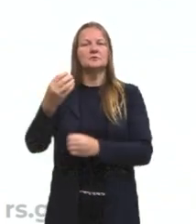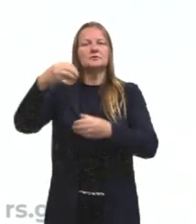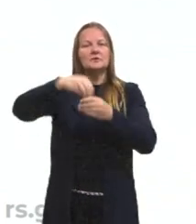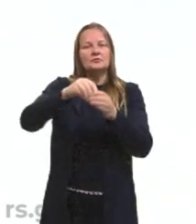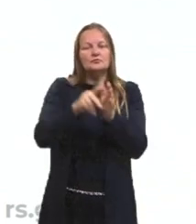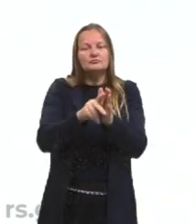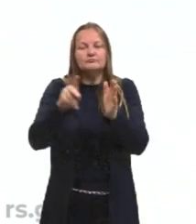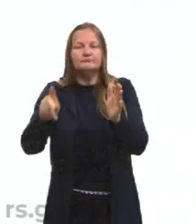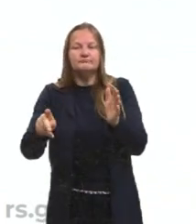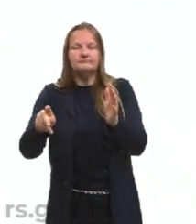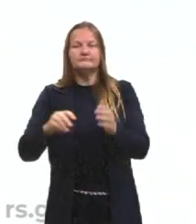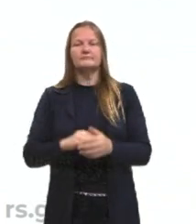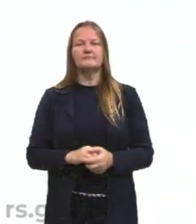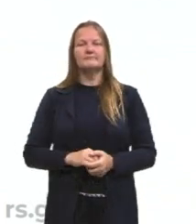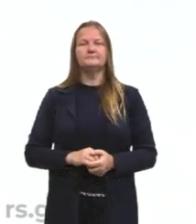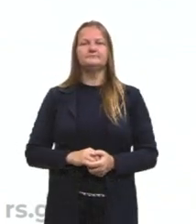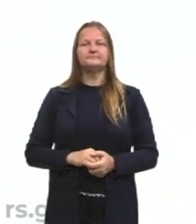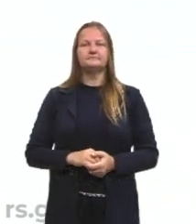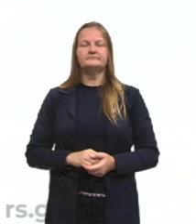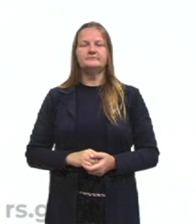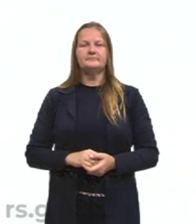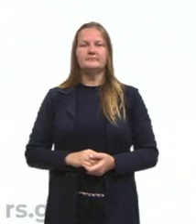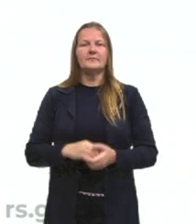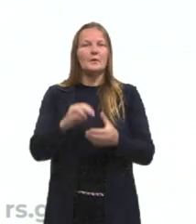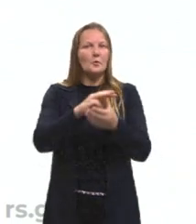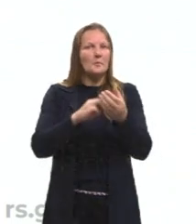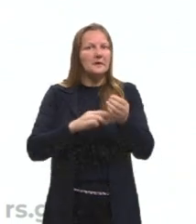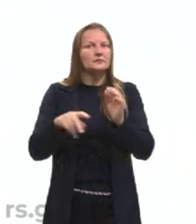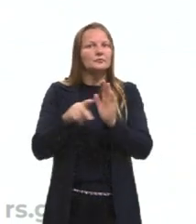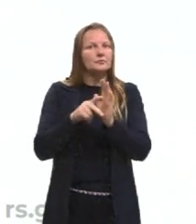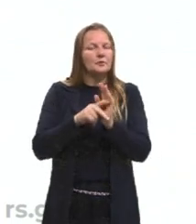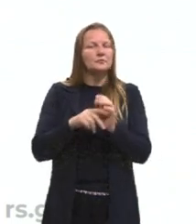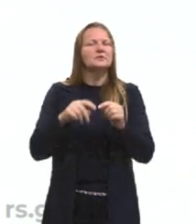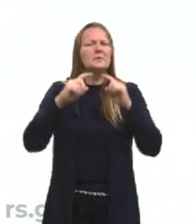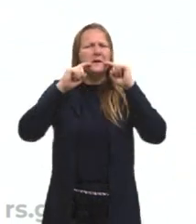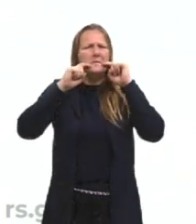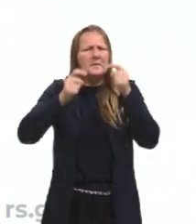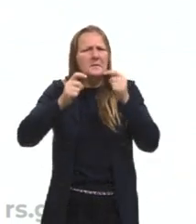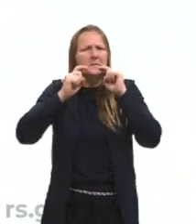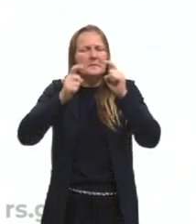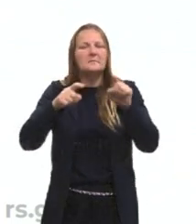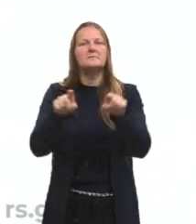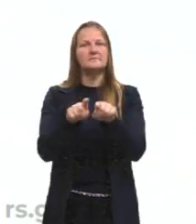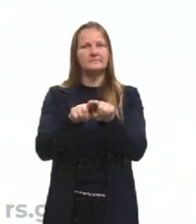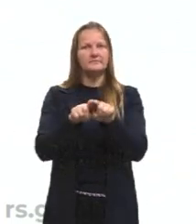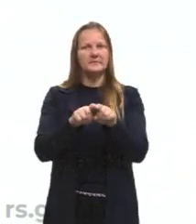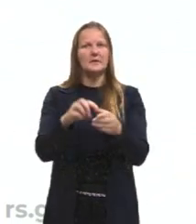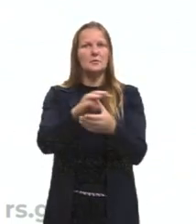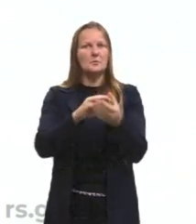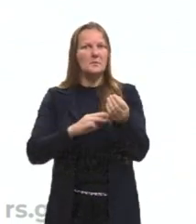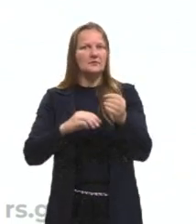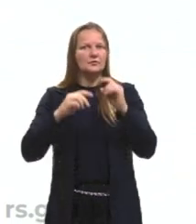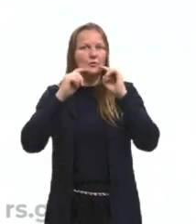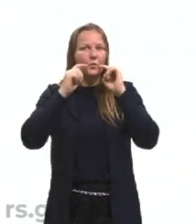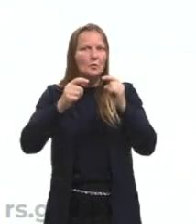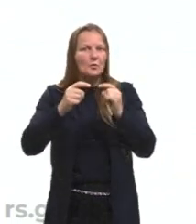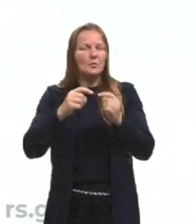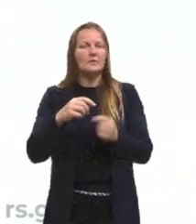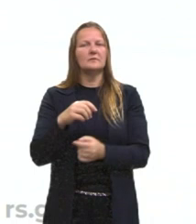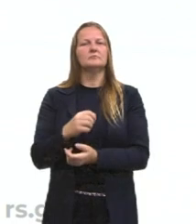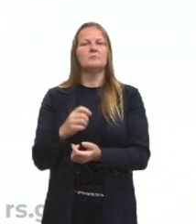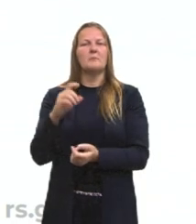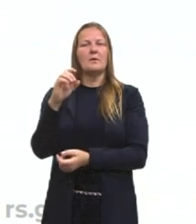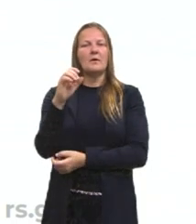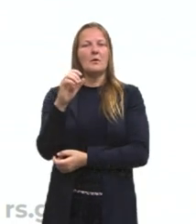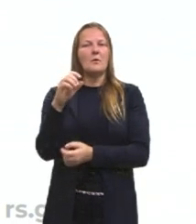do método científico o método positivista e também as suas críticas que ele vai receber do método positivista do Augusto